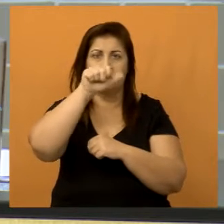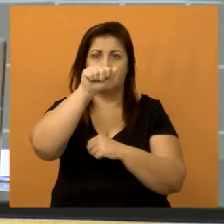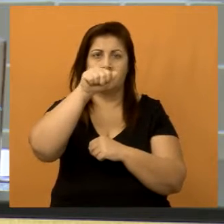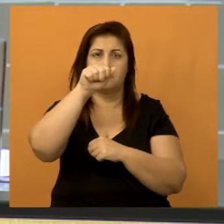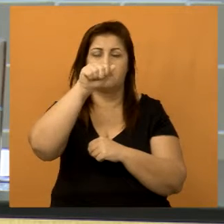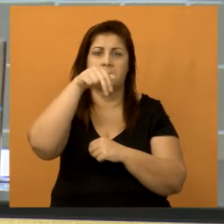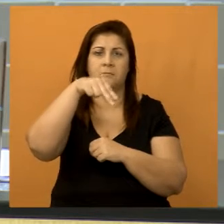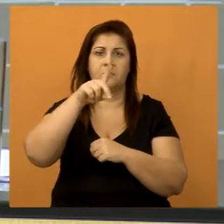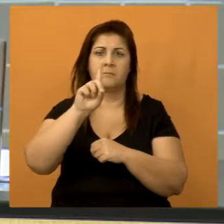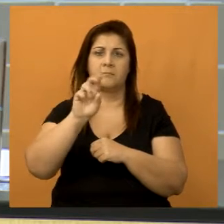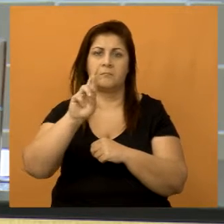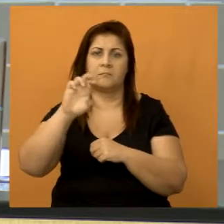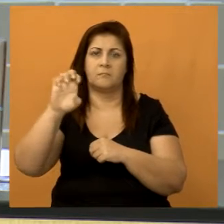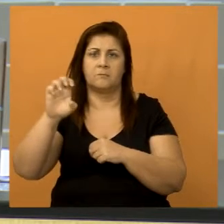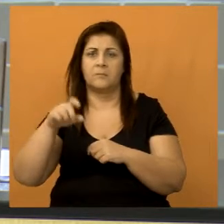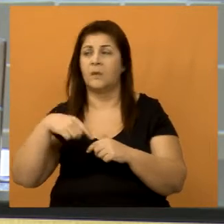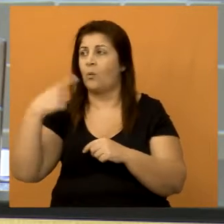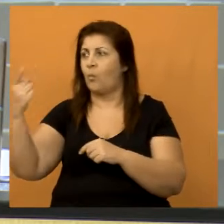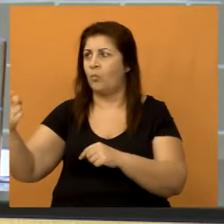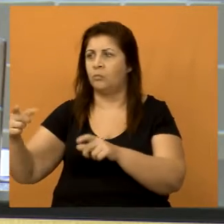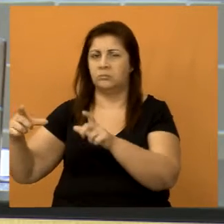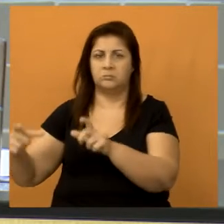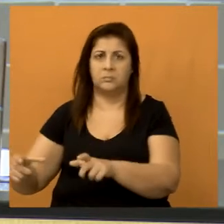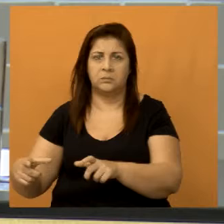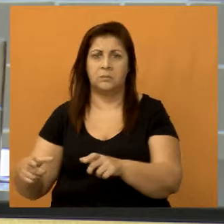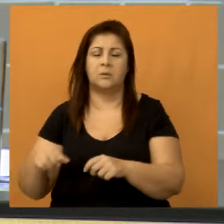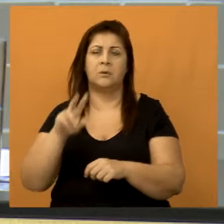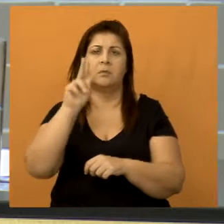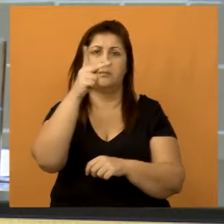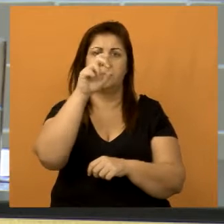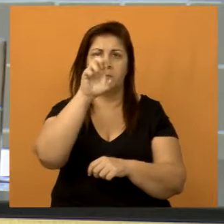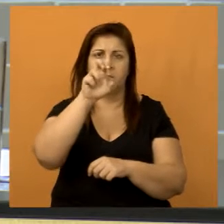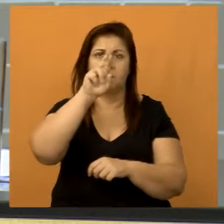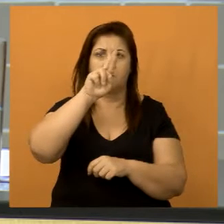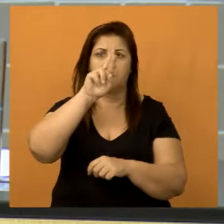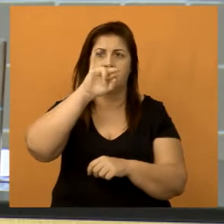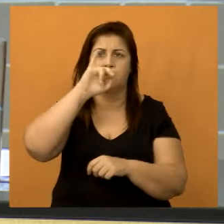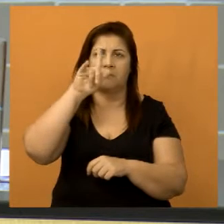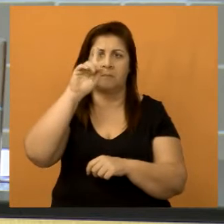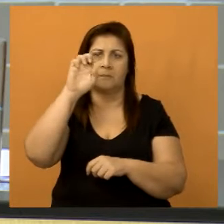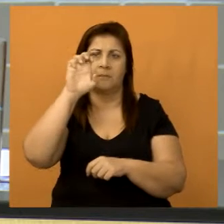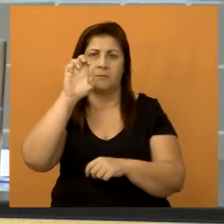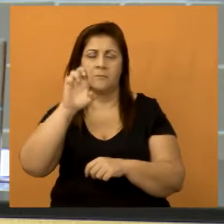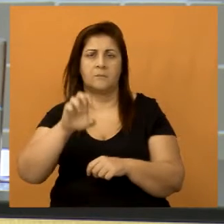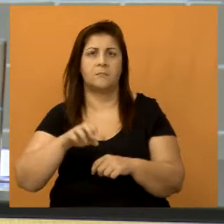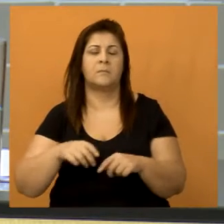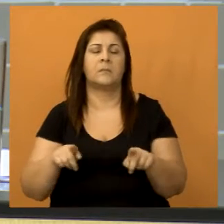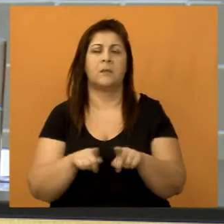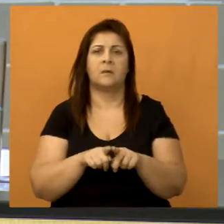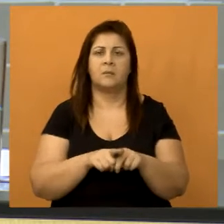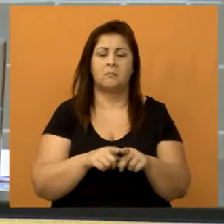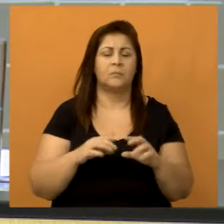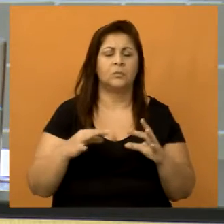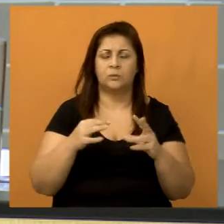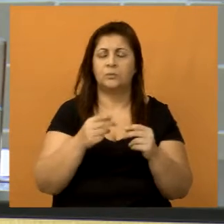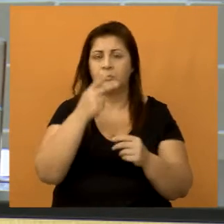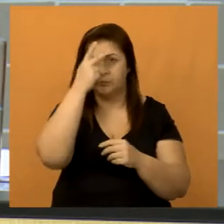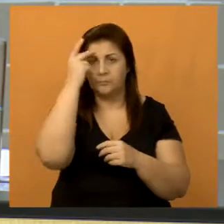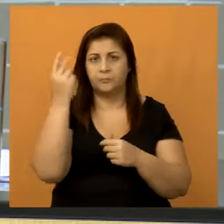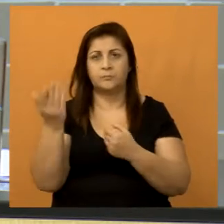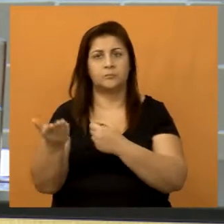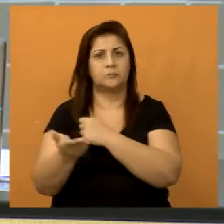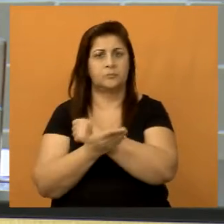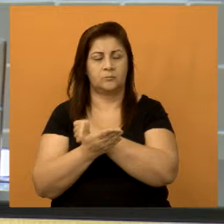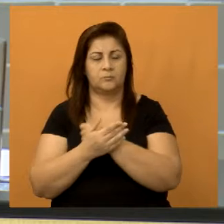estava lotado no gabinete do vereador Dr. Rodrigo, o Henrique, o Cleider, nosso estagiário, os assessores do nosso gabinete. Então,